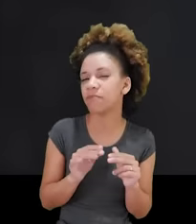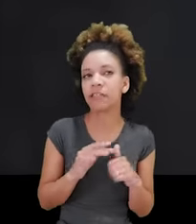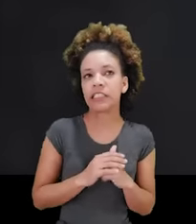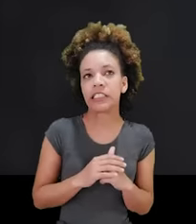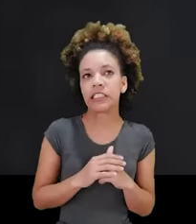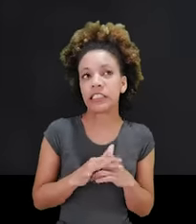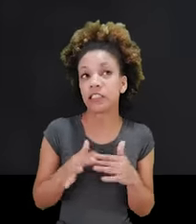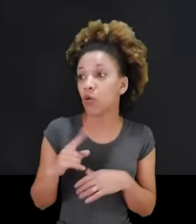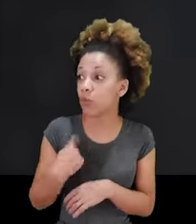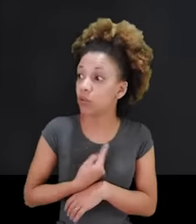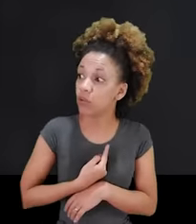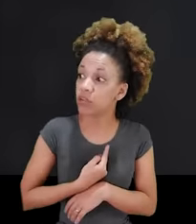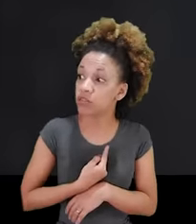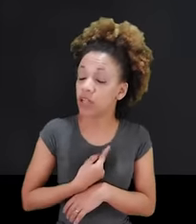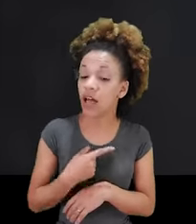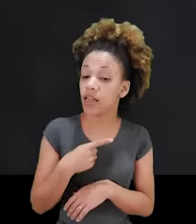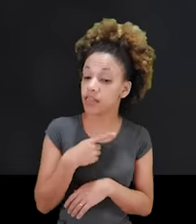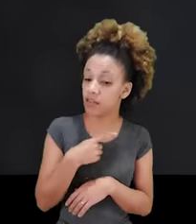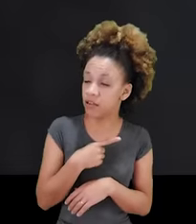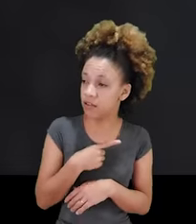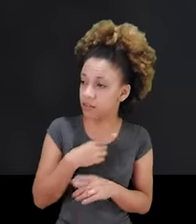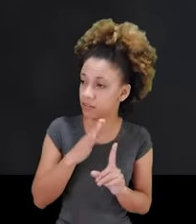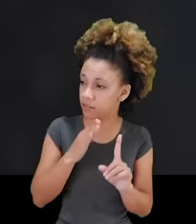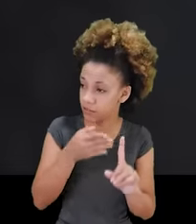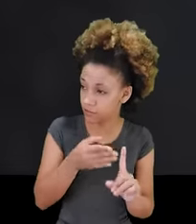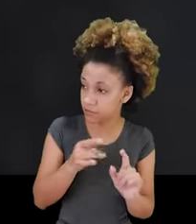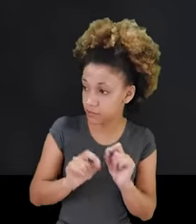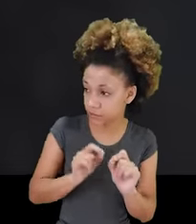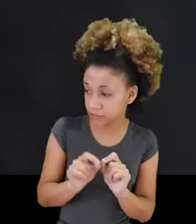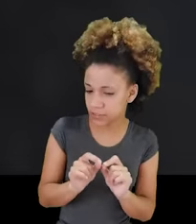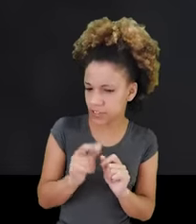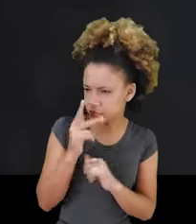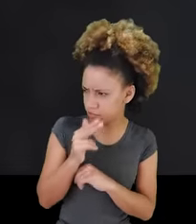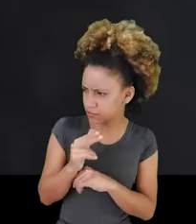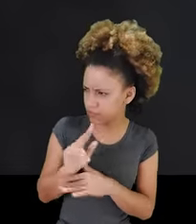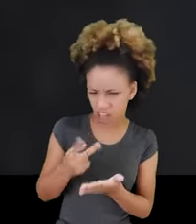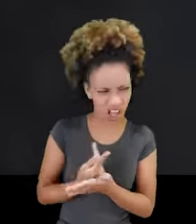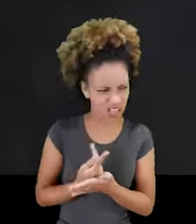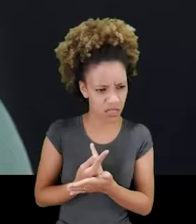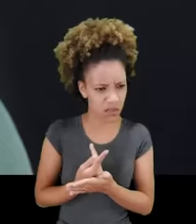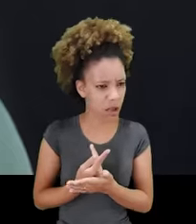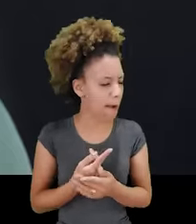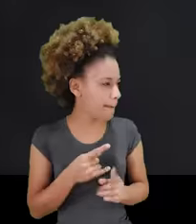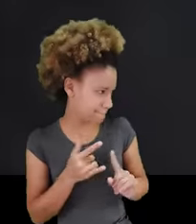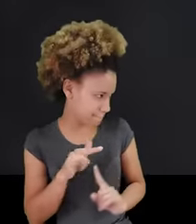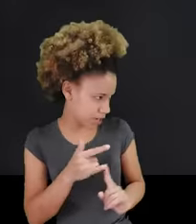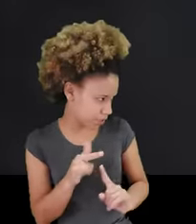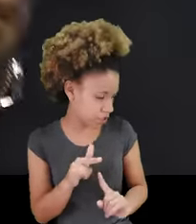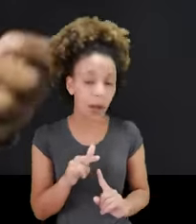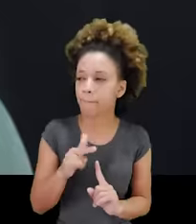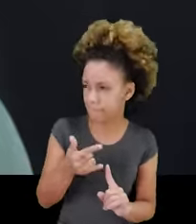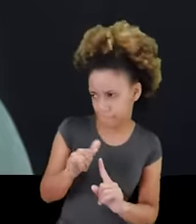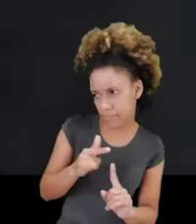E então nós temos a ideia que vocês são um bocadinho, será a expressão fala barato, é isso? Manipuladores. Manipuladores,